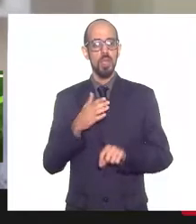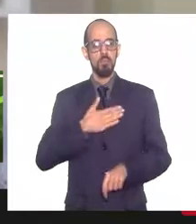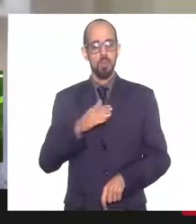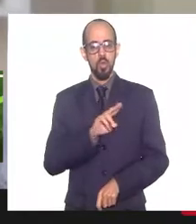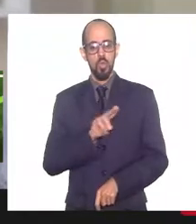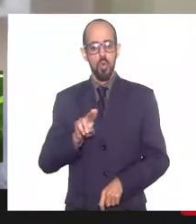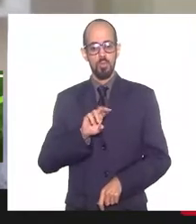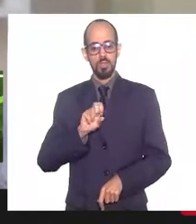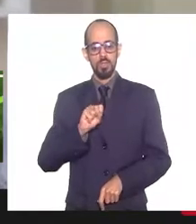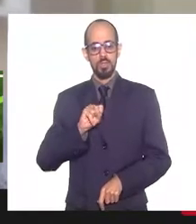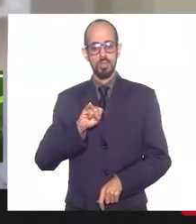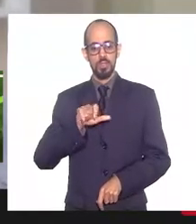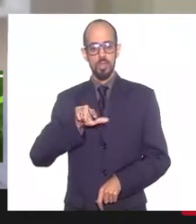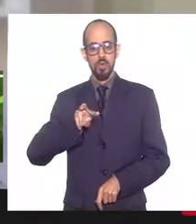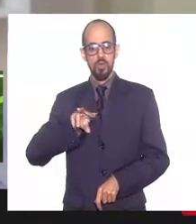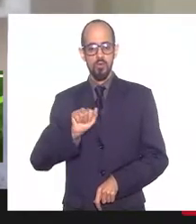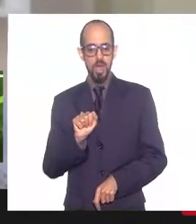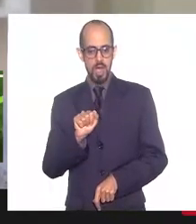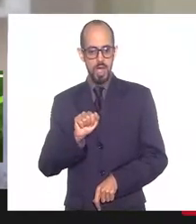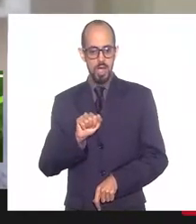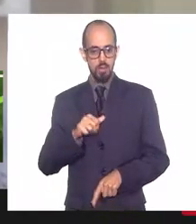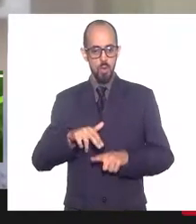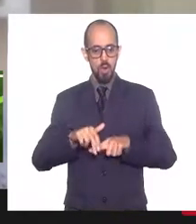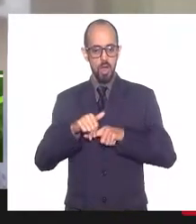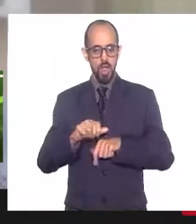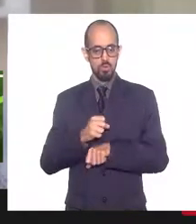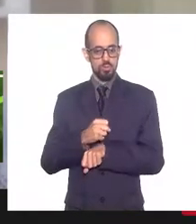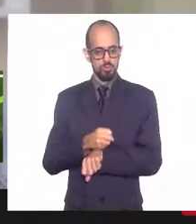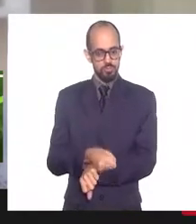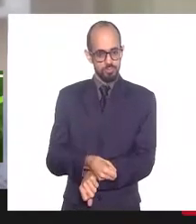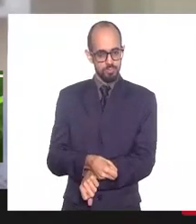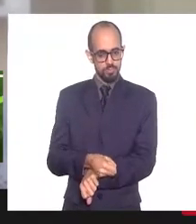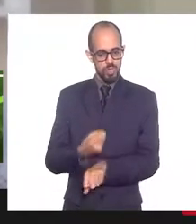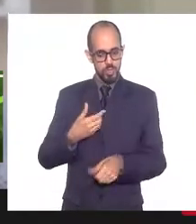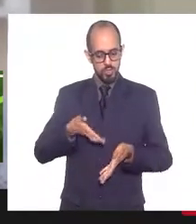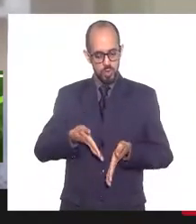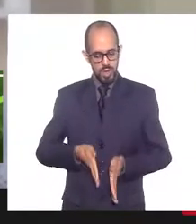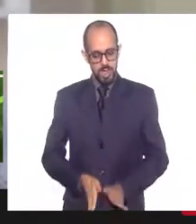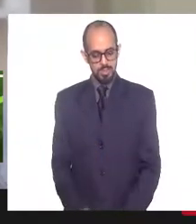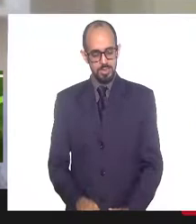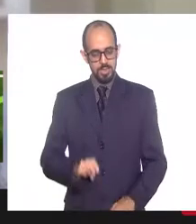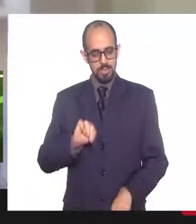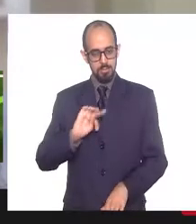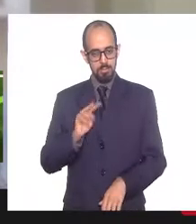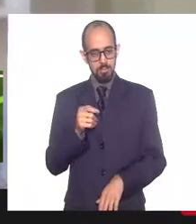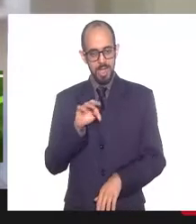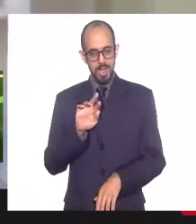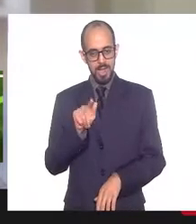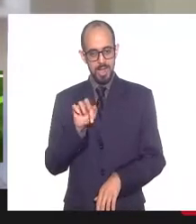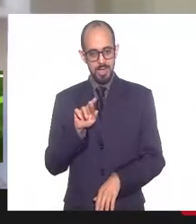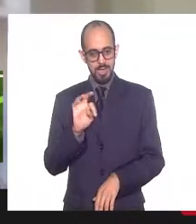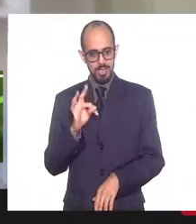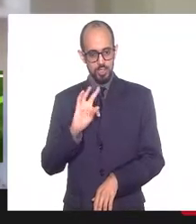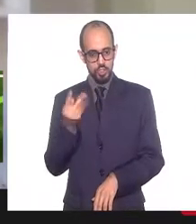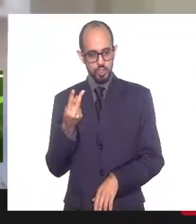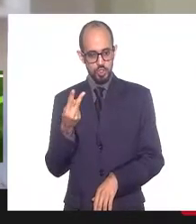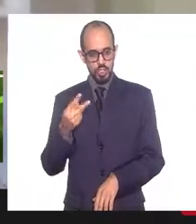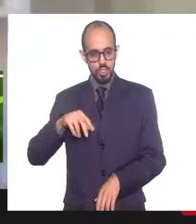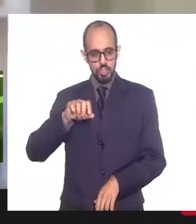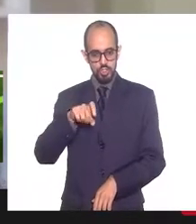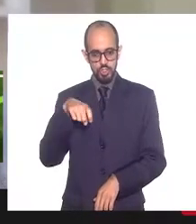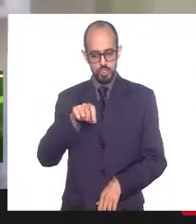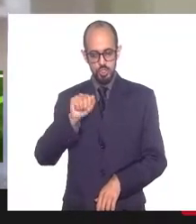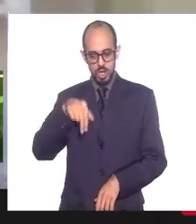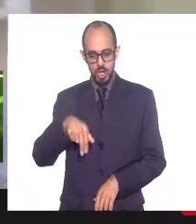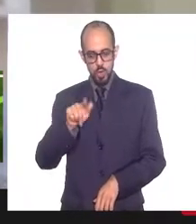da escravização do meu povo. Sou renascida Margarete de Xangô através da minha iniciação há 10 anos como